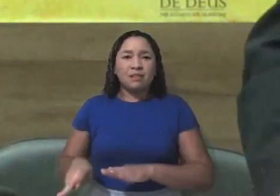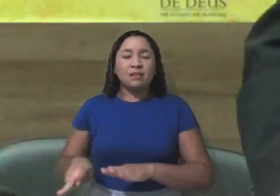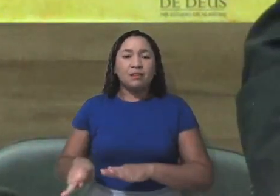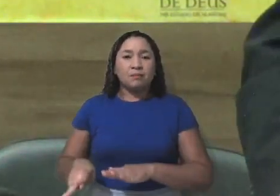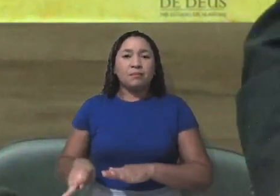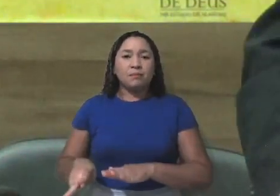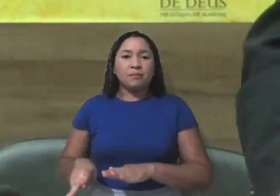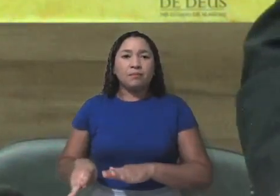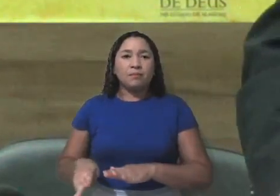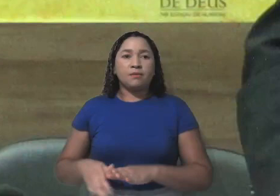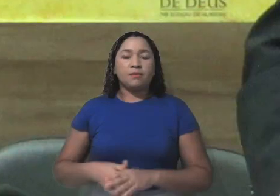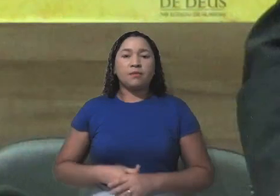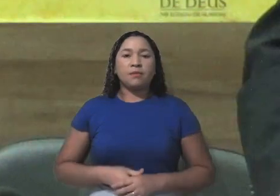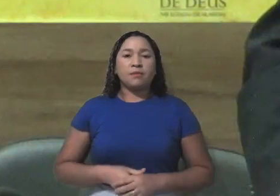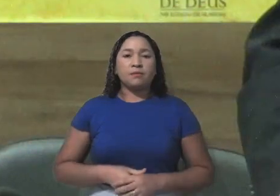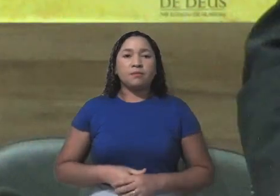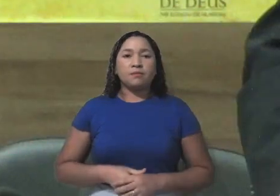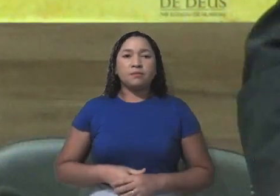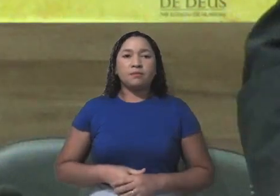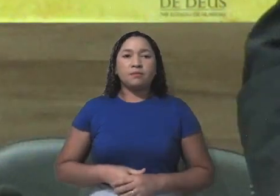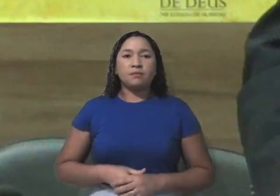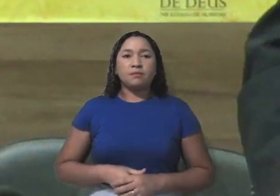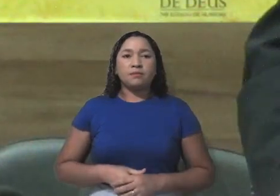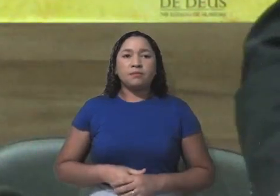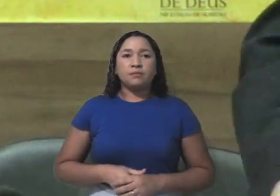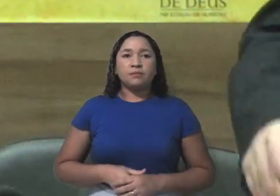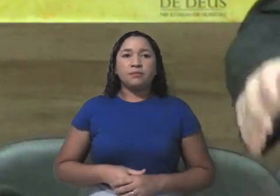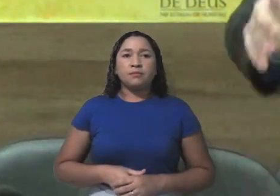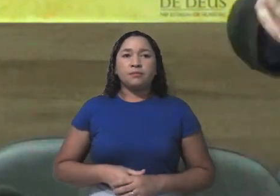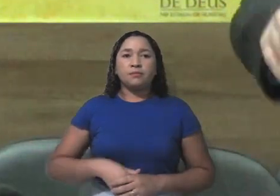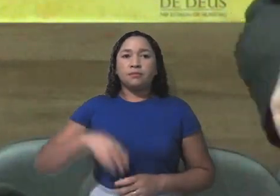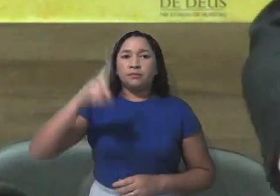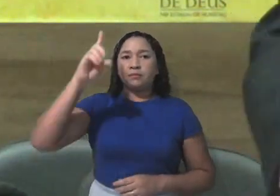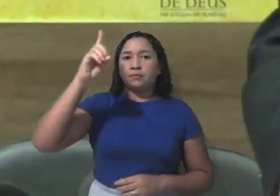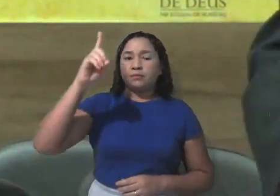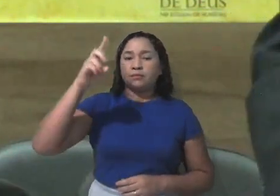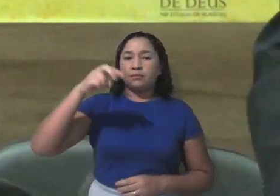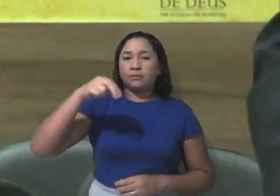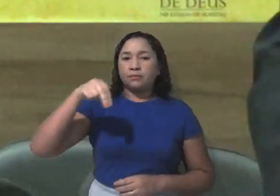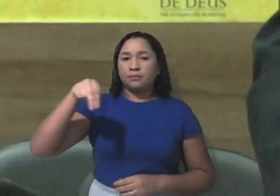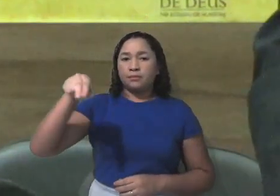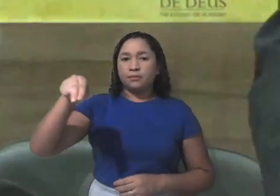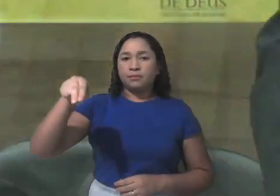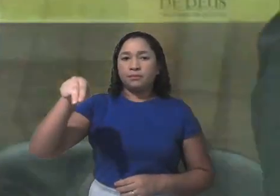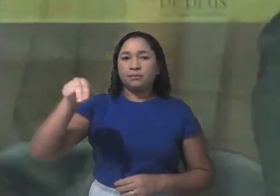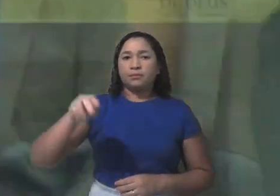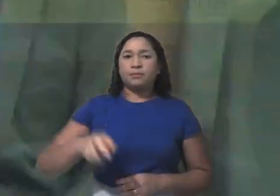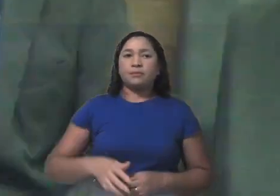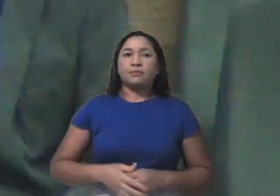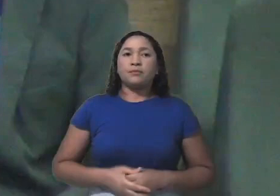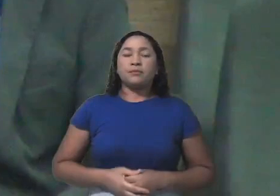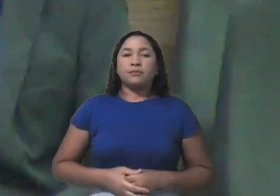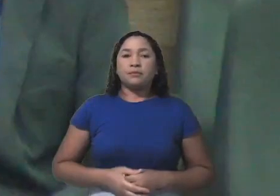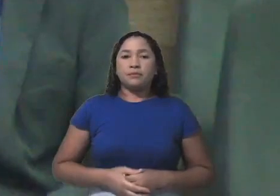Daniel 9. Daniel capítulo 9 e Apocalipse capítulo de número 13. Até aí.